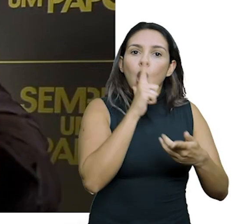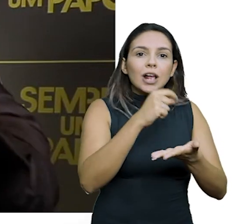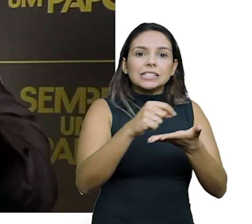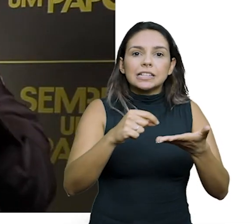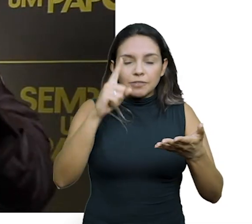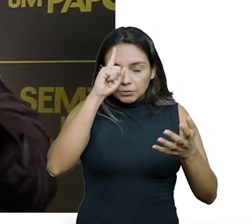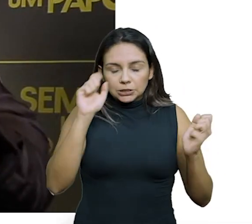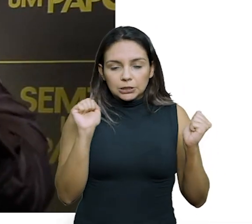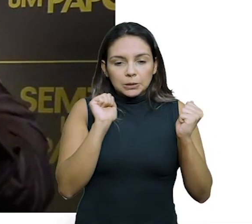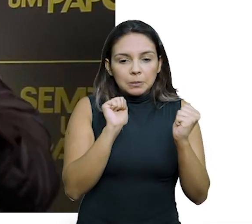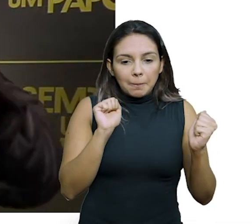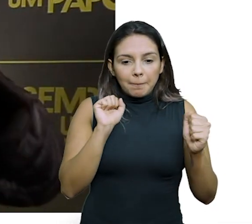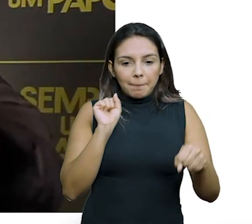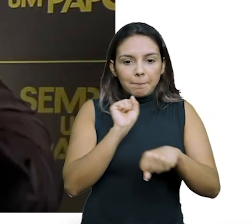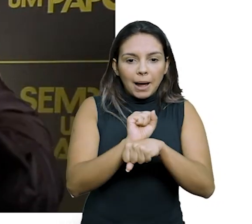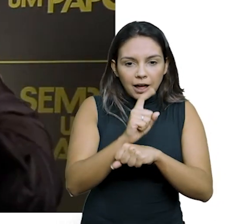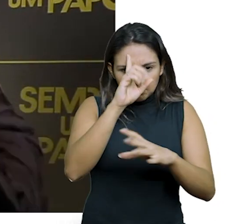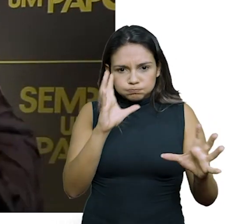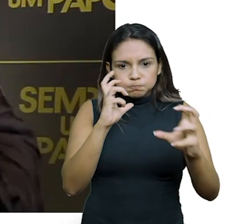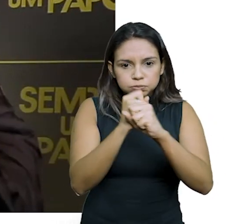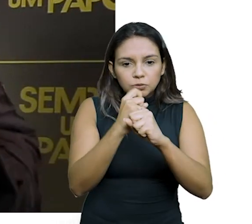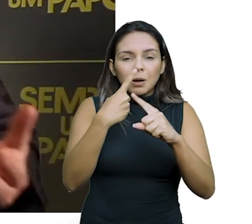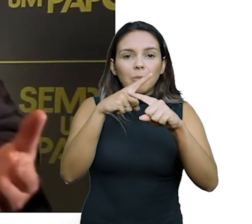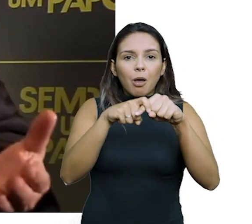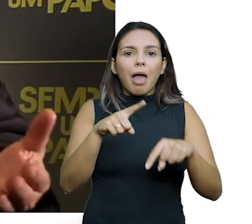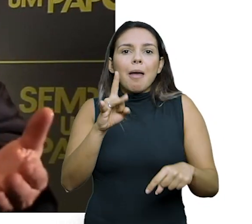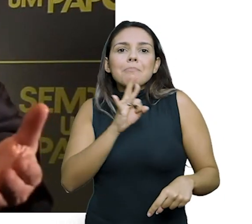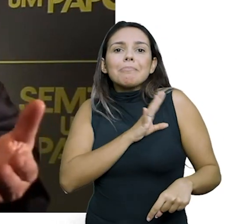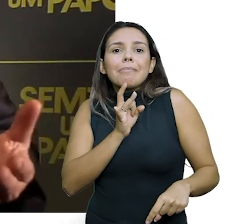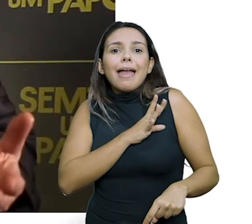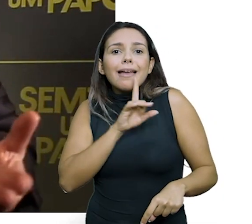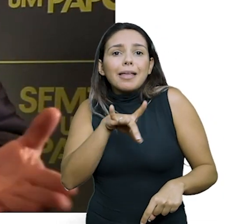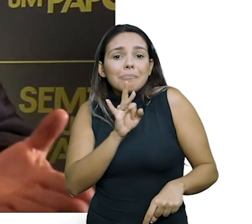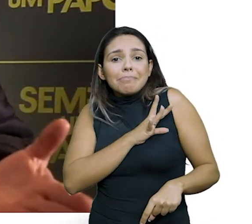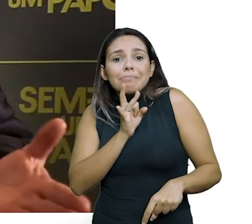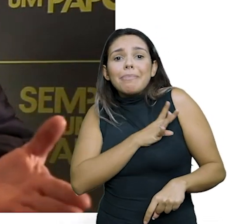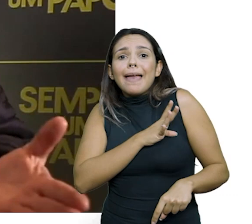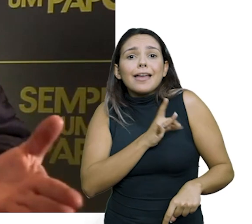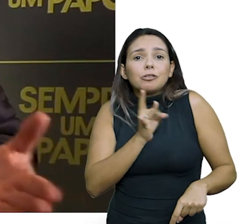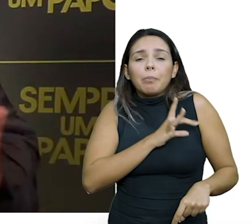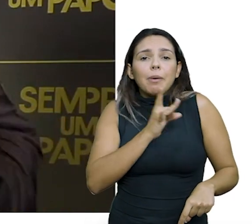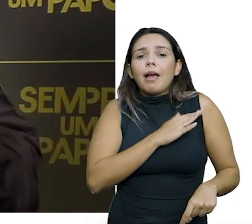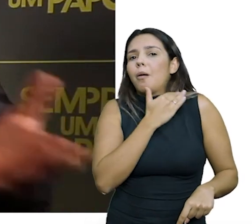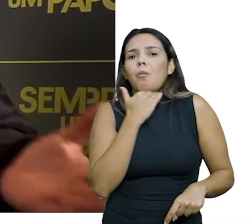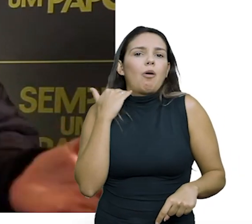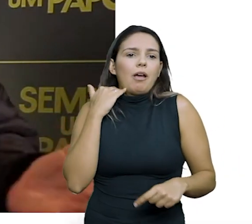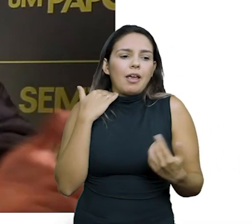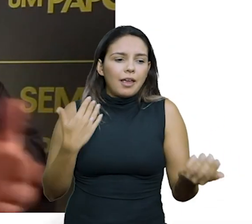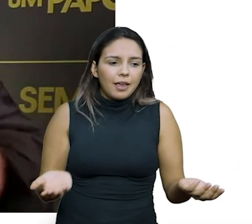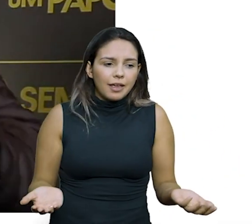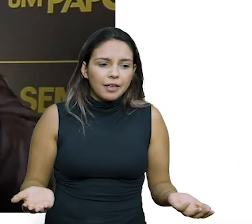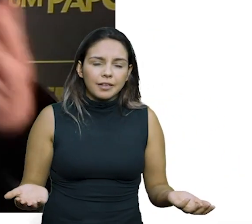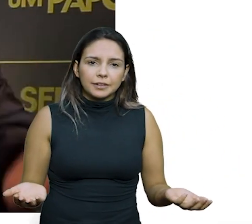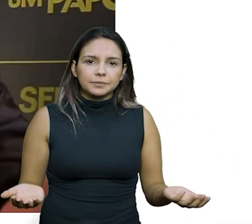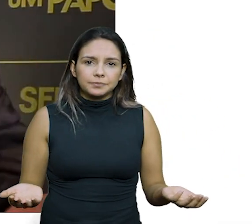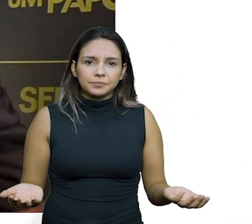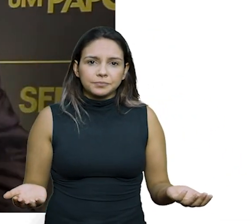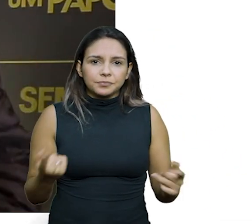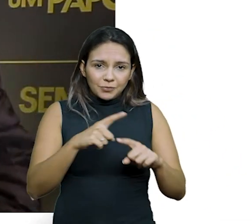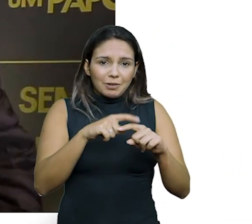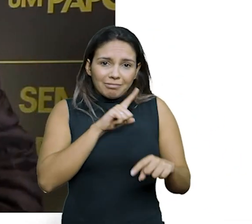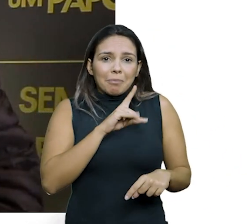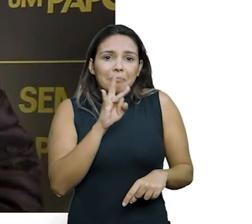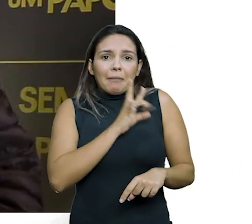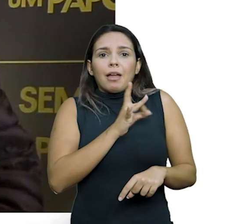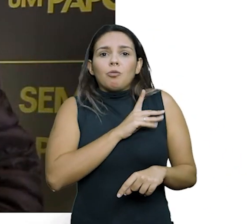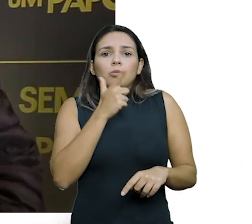sair de casa, impede de fazer coisas que fazíamos, é o medo de morrer, gente. Vamos falar a verdade,